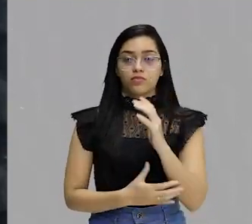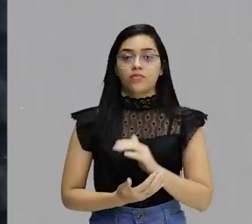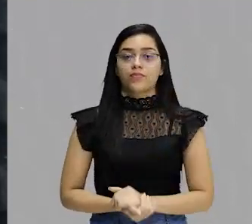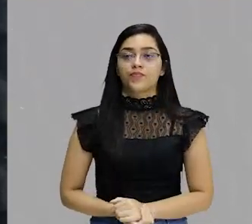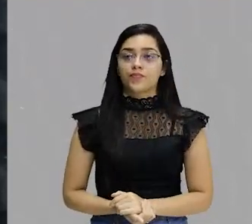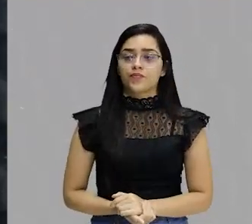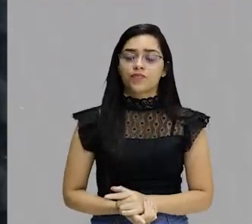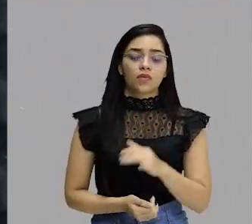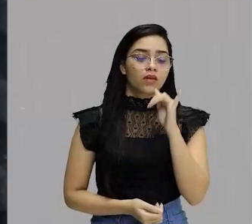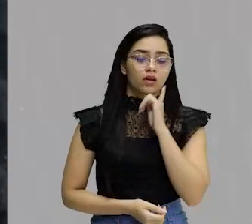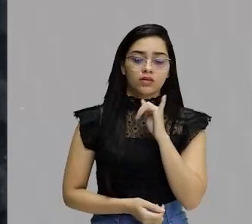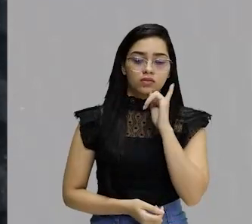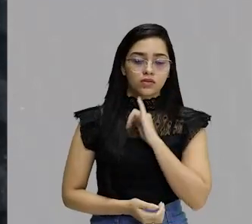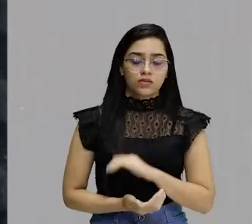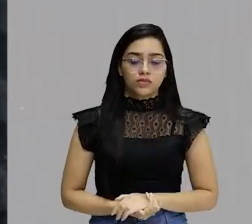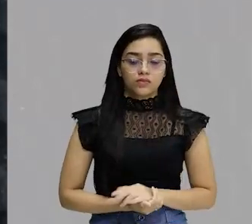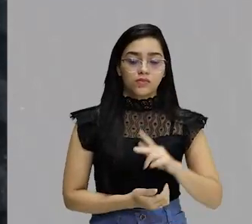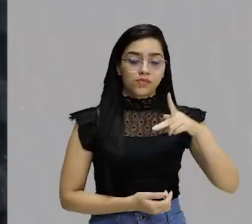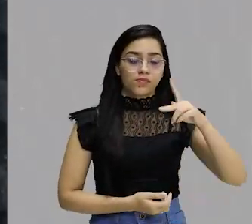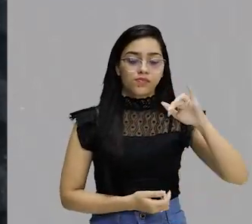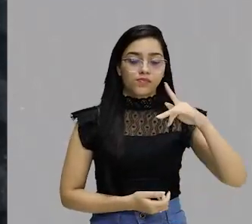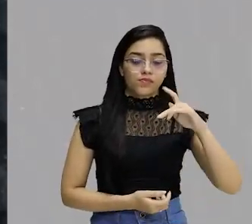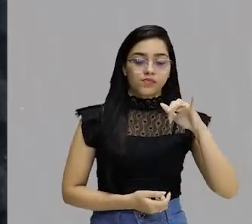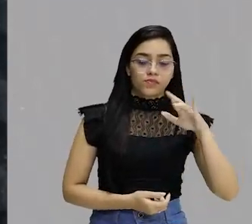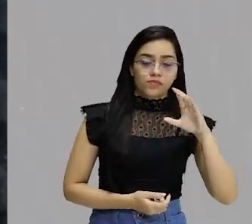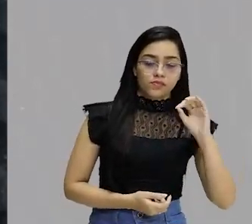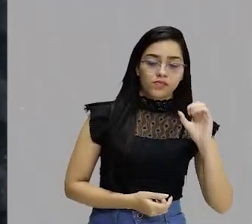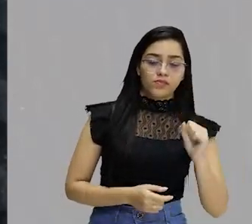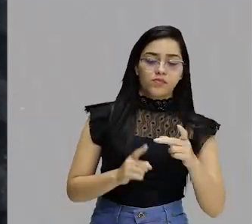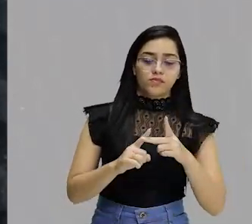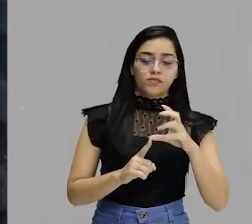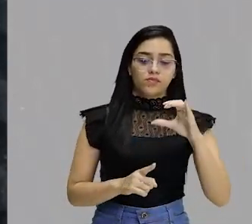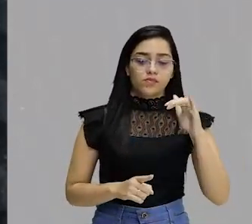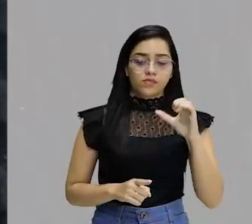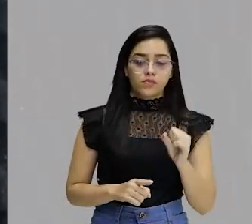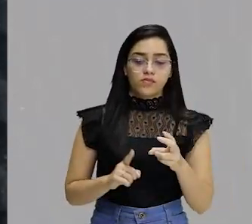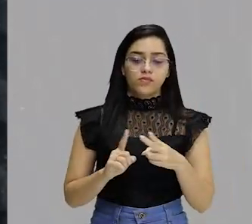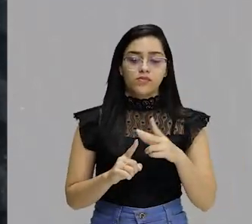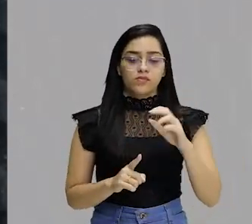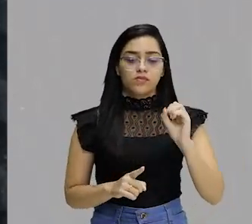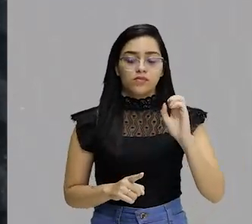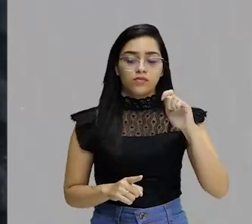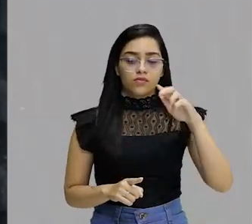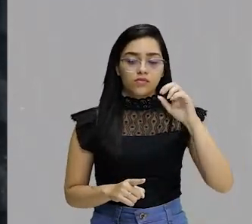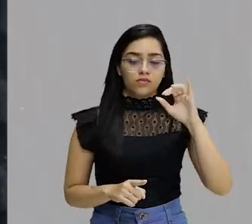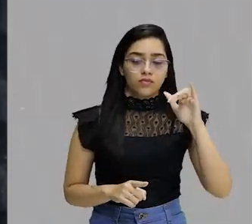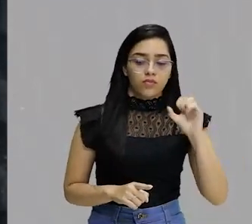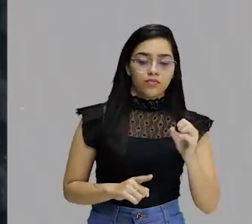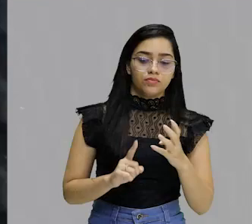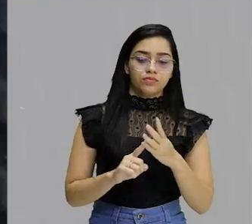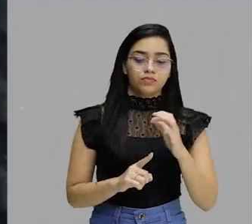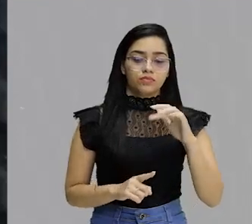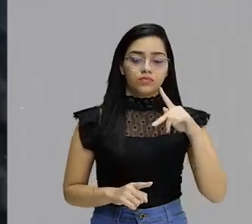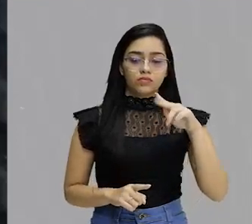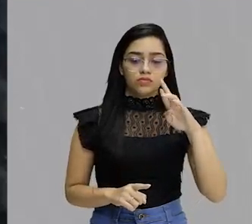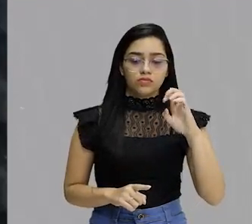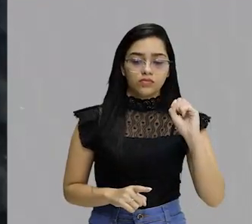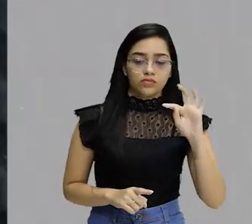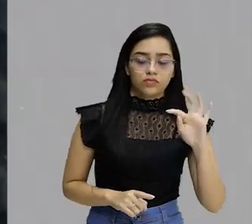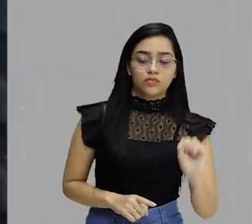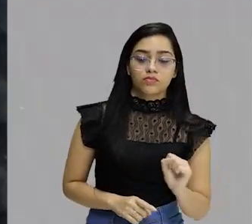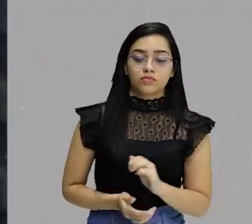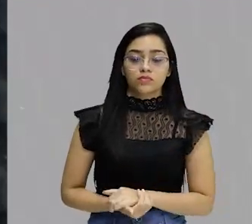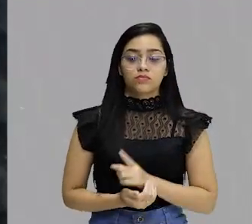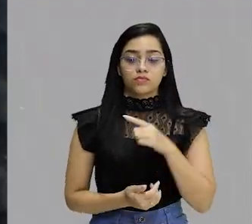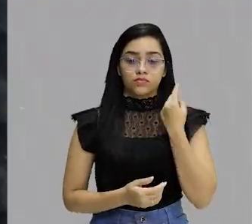gimnospermas. Exemplo de plantas gimnospermas: nós temos os pinheiros, as cicas, sequoias e os cipestres. Aí